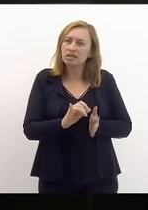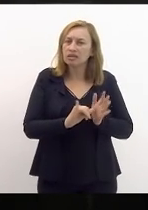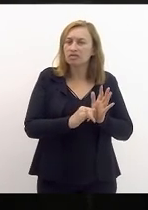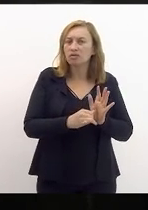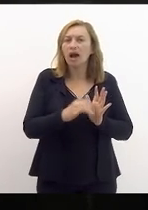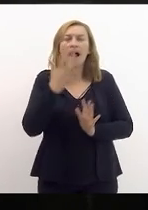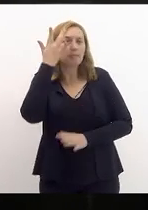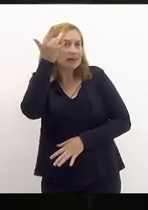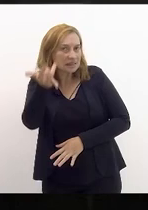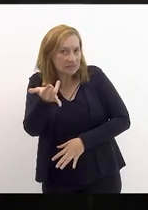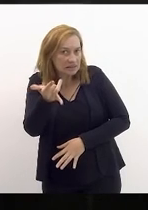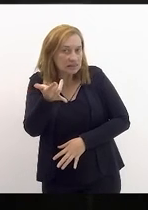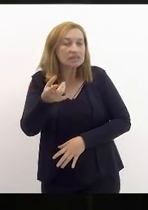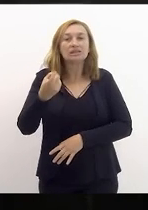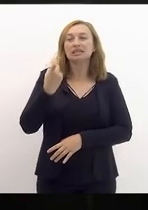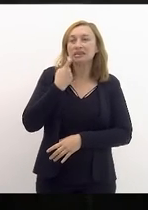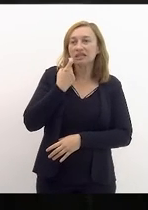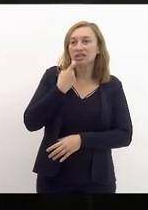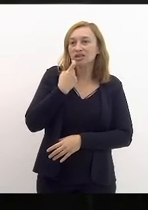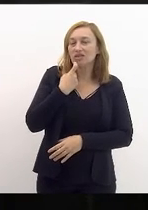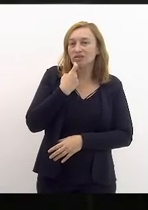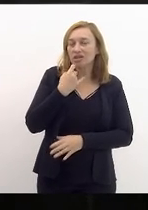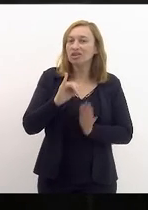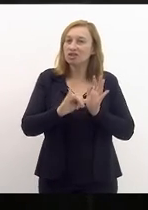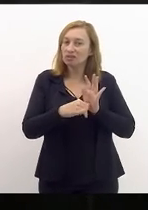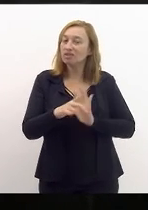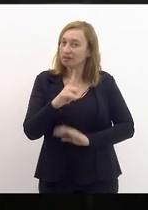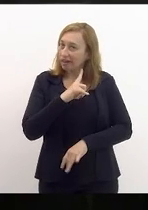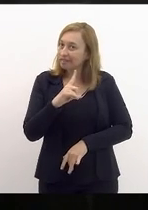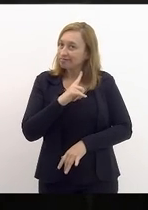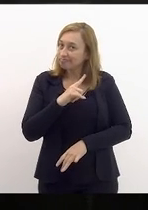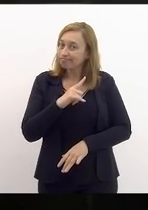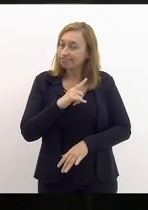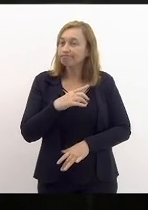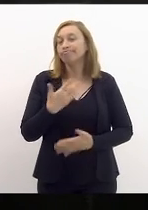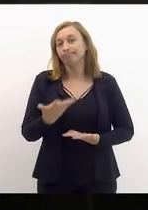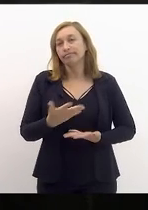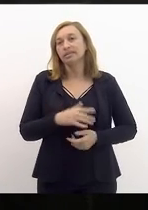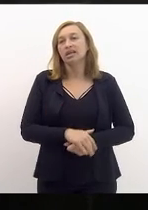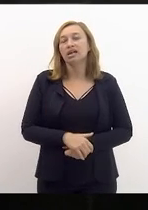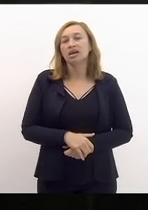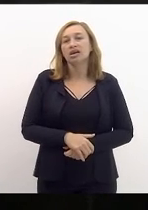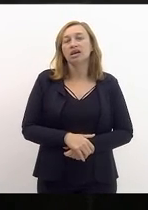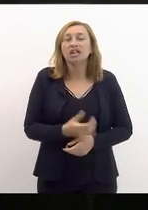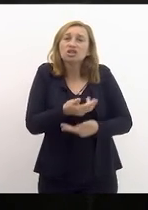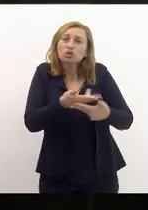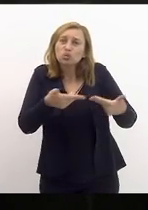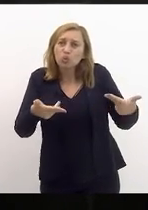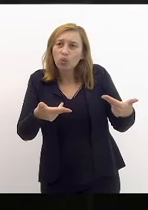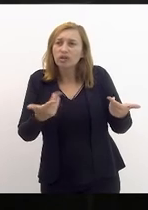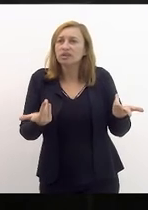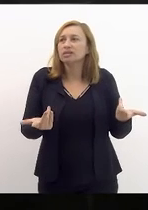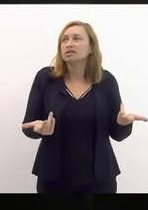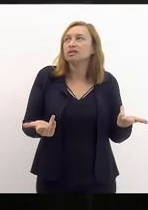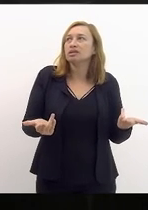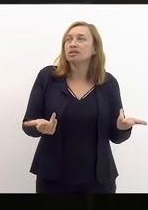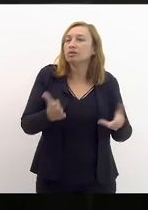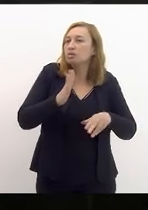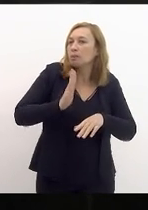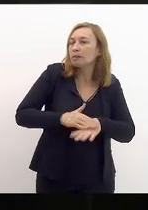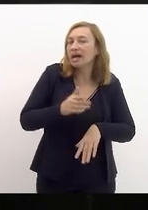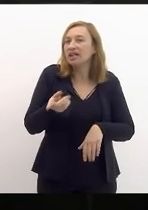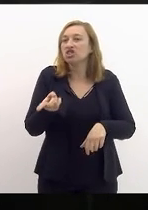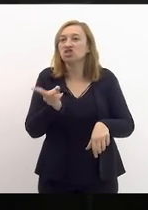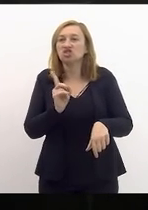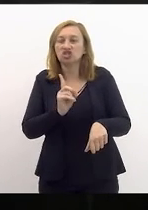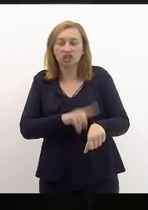não tenho ódio e amanhã porque amanhã é sexta feira nós em Diário Oficial e o que essas coisas quanto mais